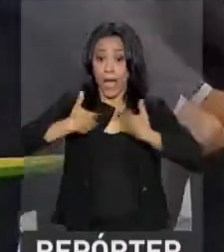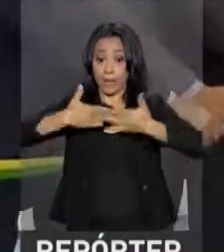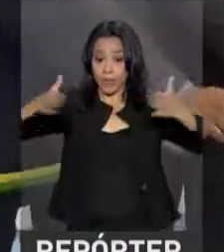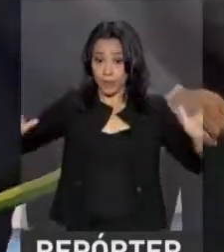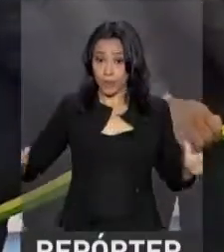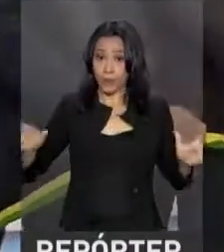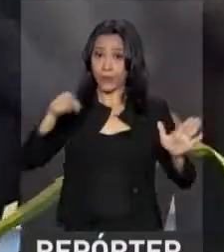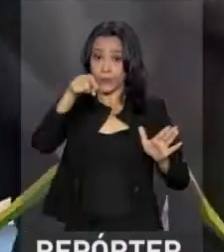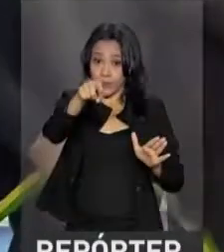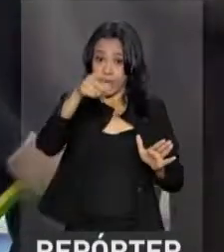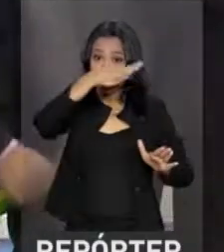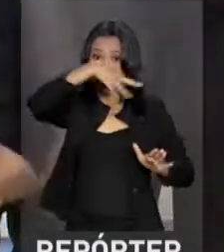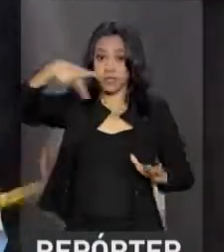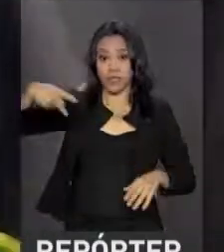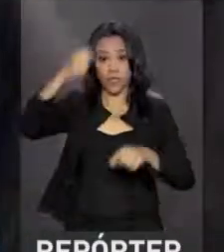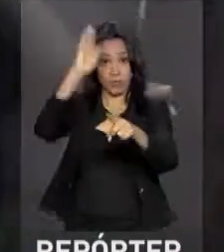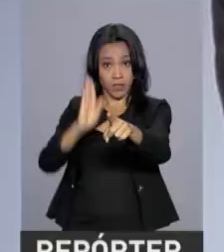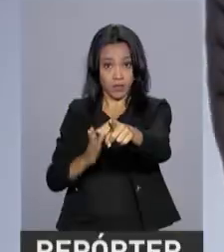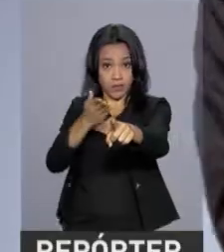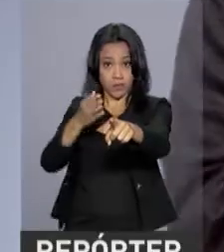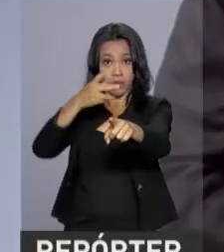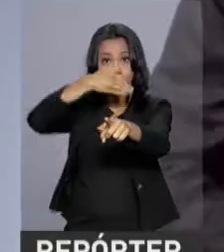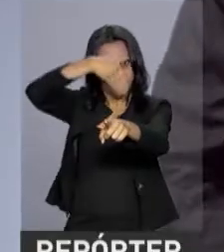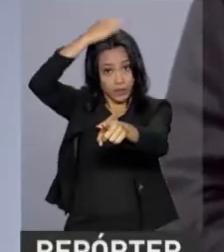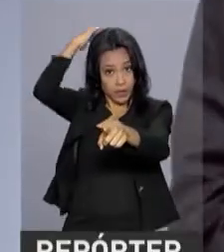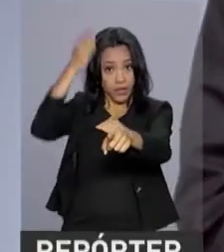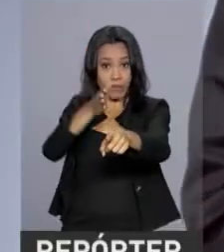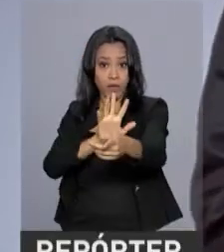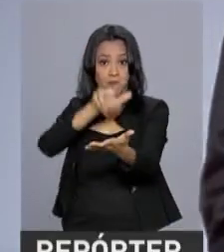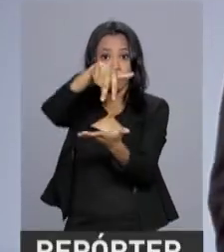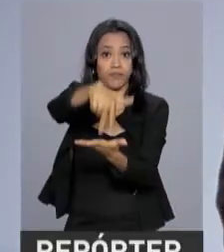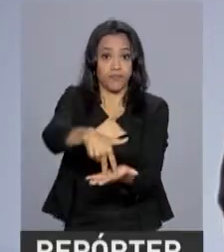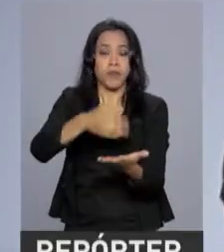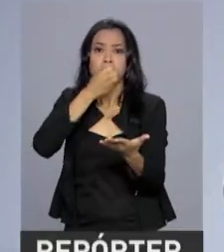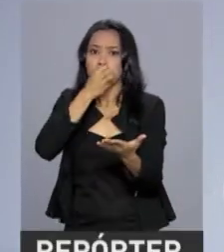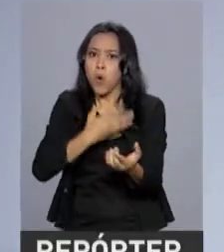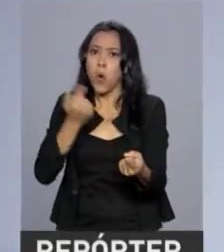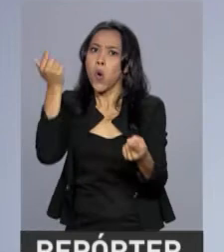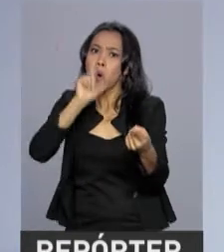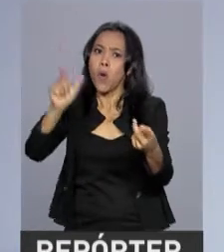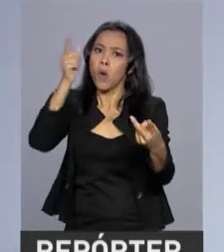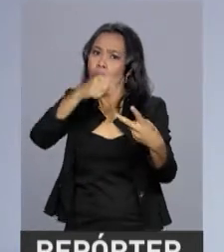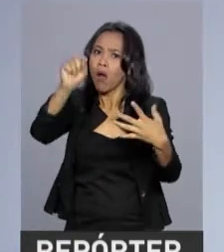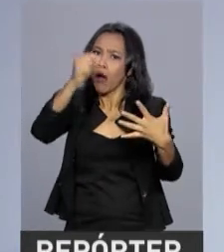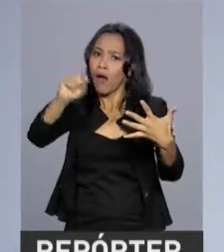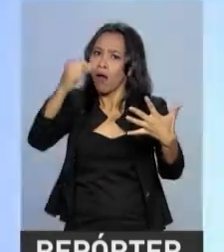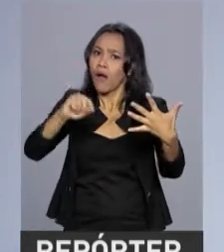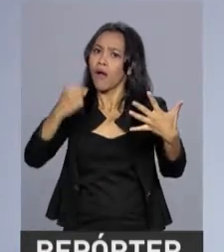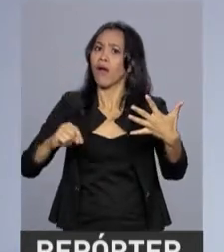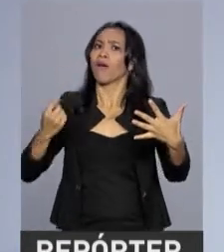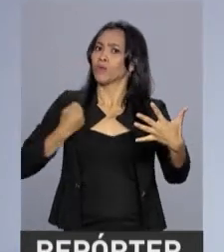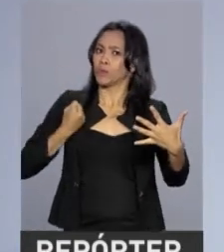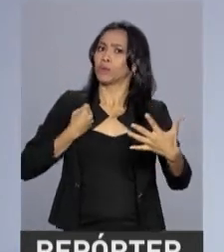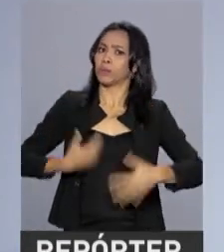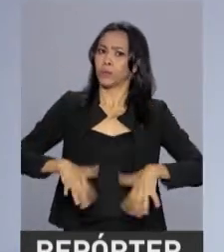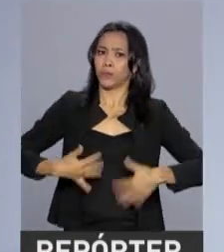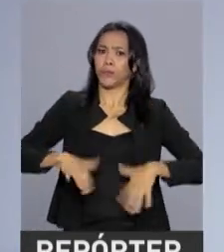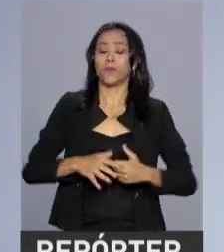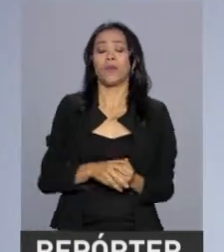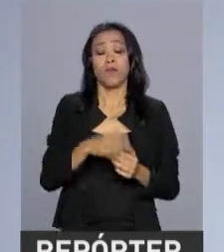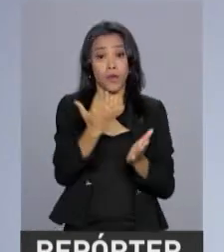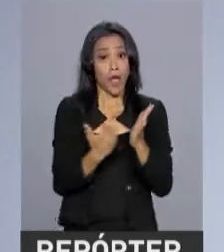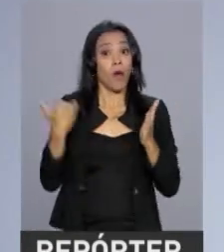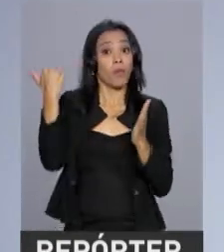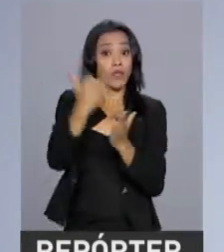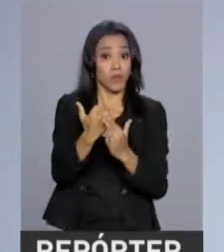o presidente da república michel temer ressaltou os bons números conquistados pelo setor as vendas dos supermercados aumentaram mais